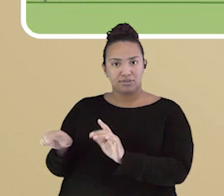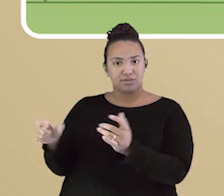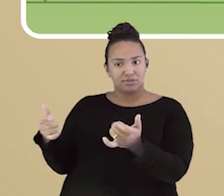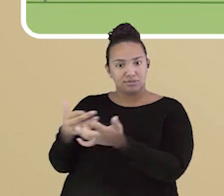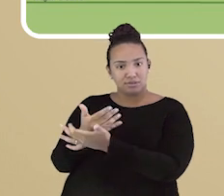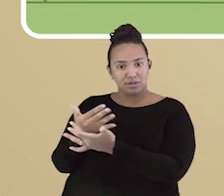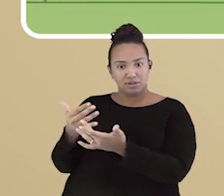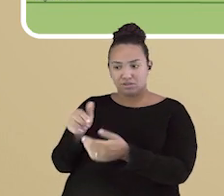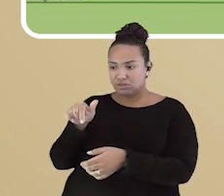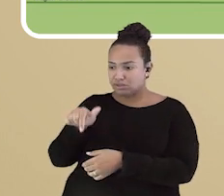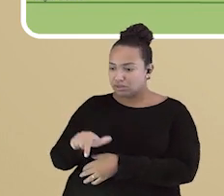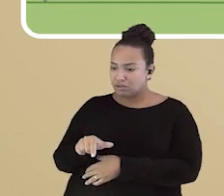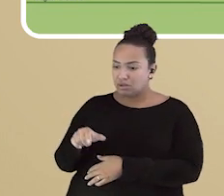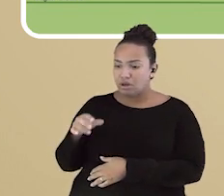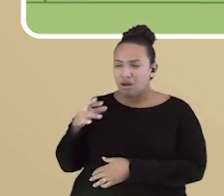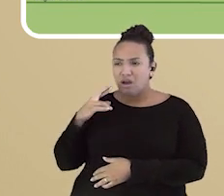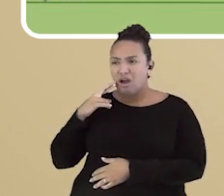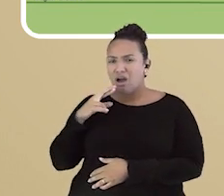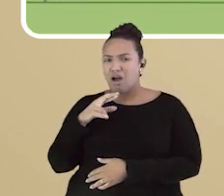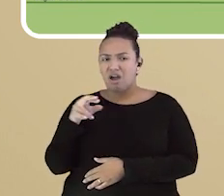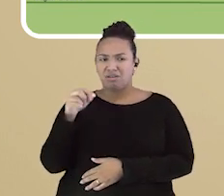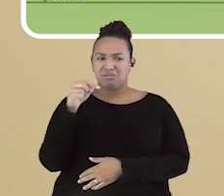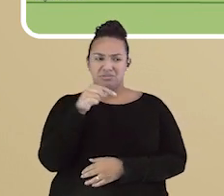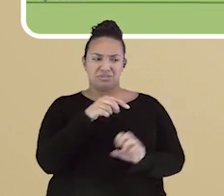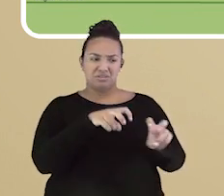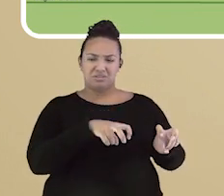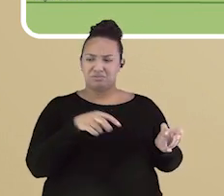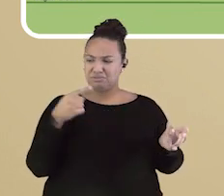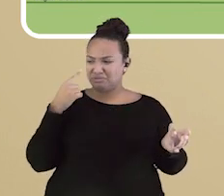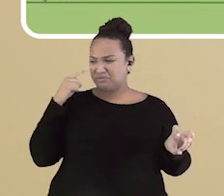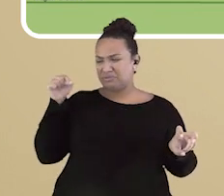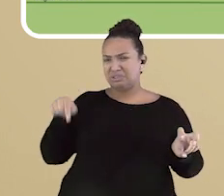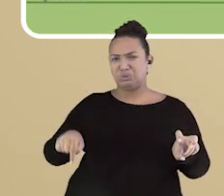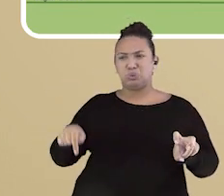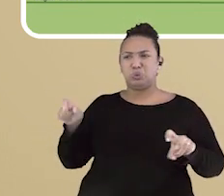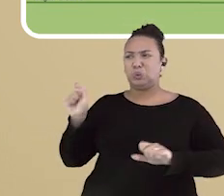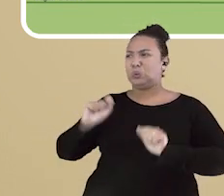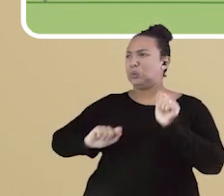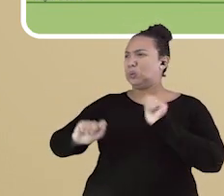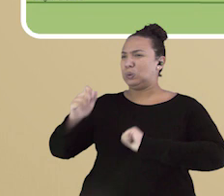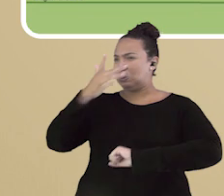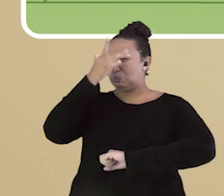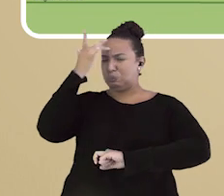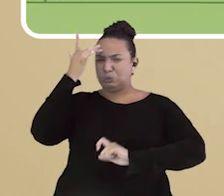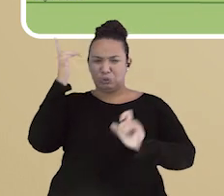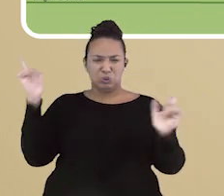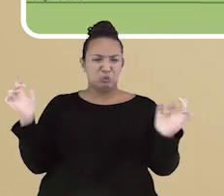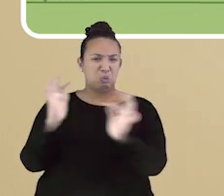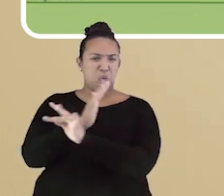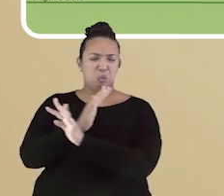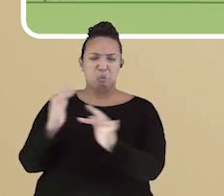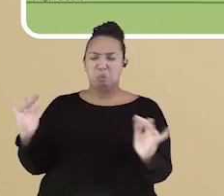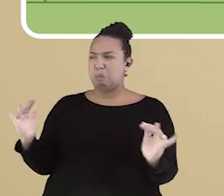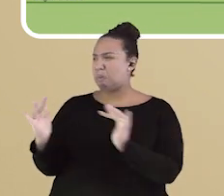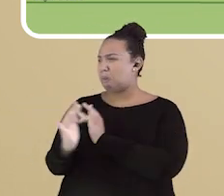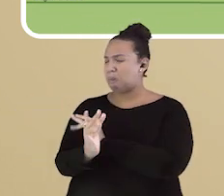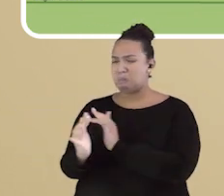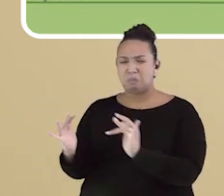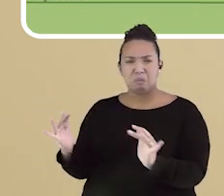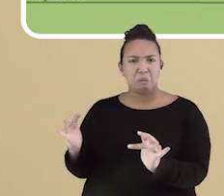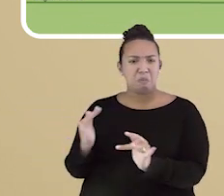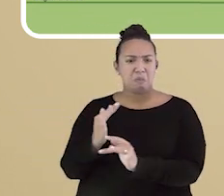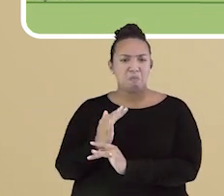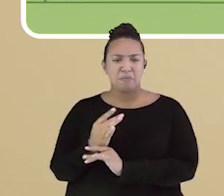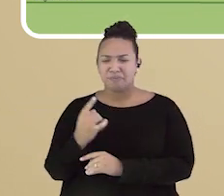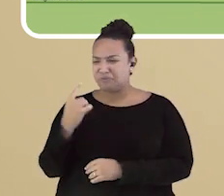rato do campo percebeu que a cidade era muito agitada e cheia de pessoas. Também percebeu o quanto a cidade